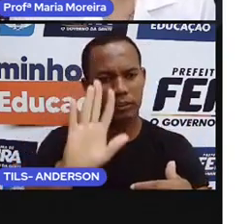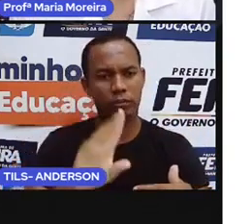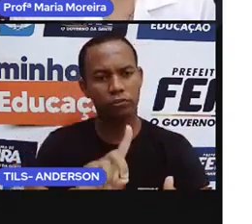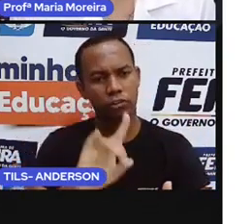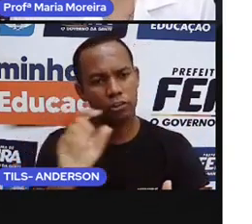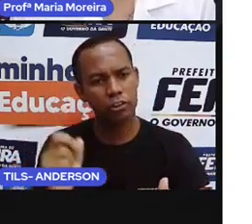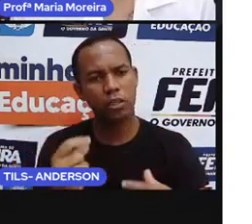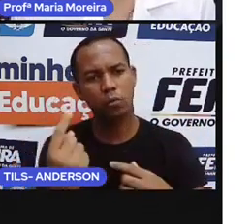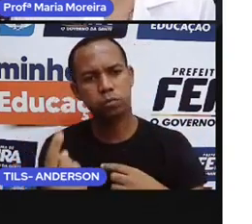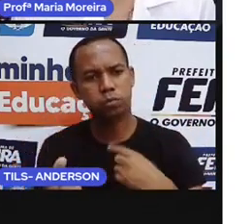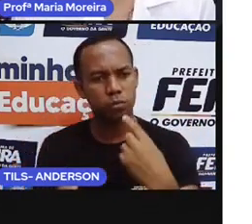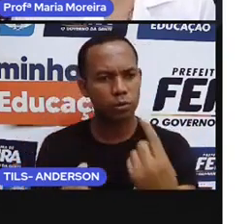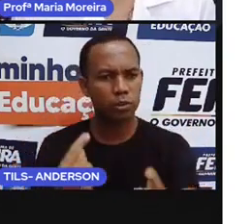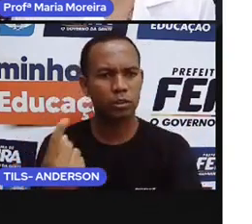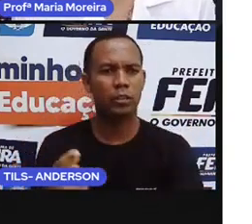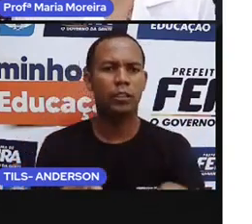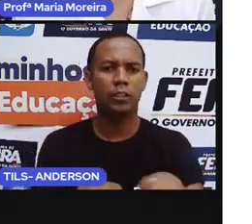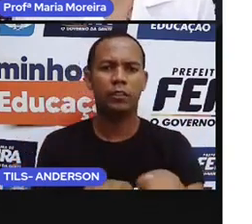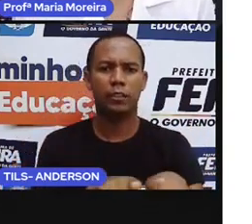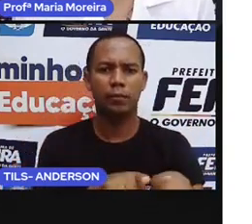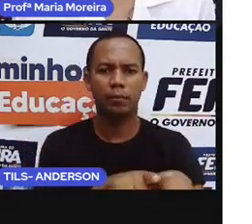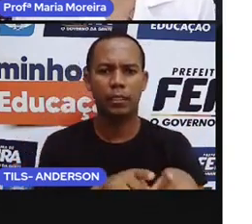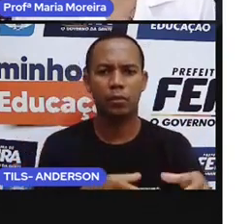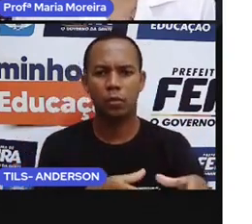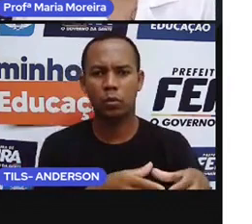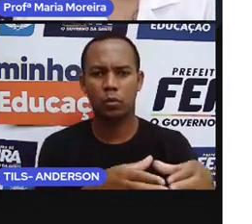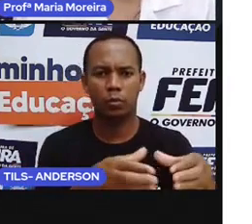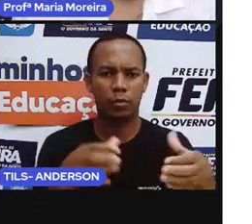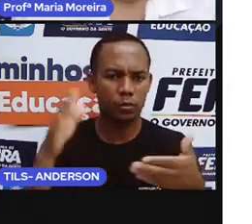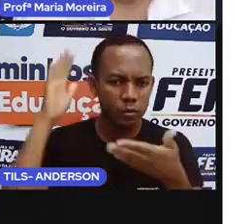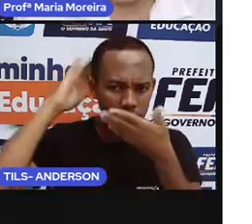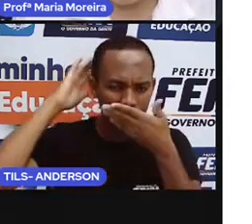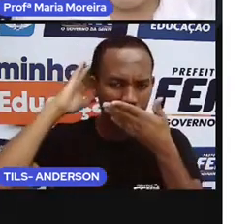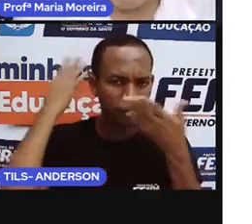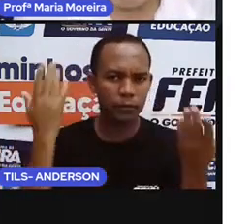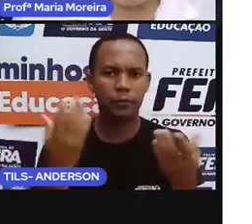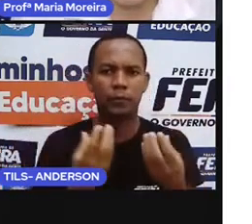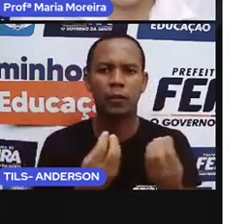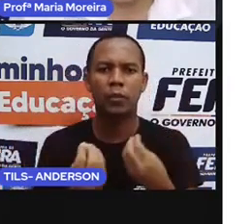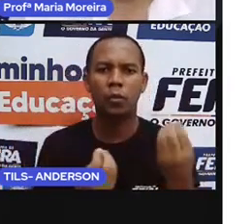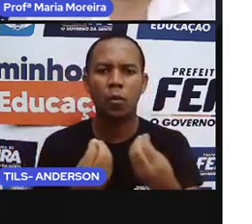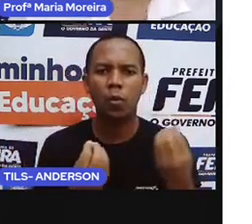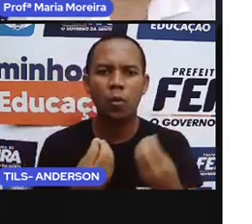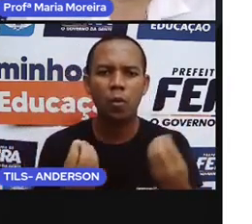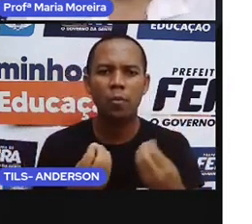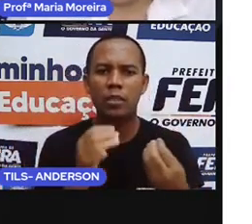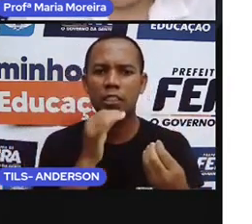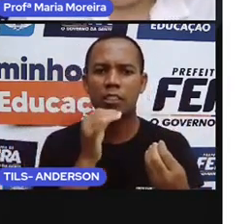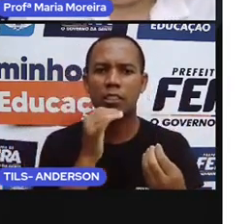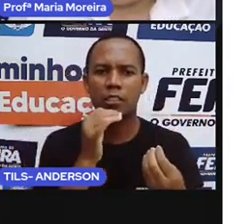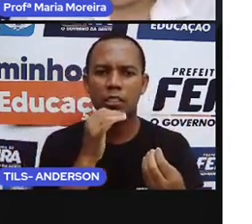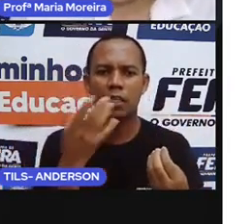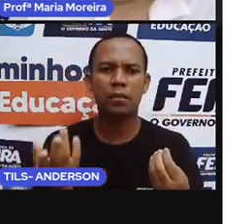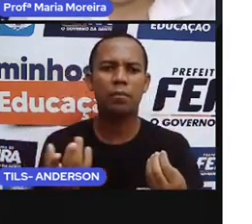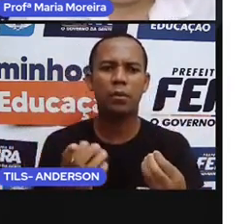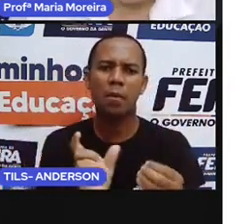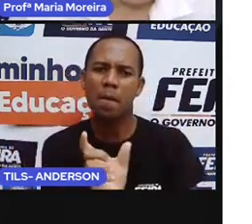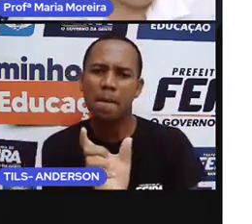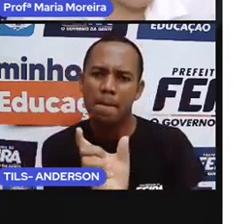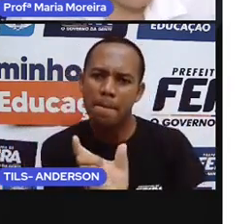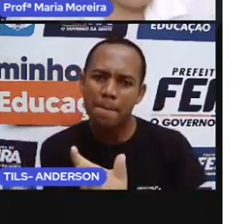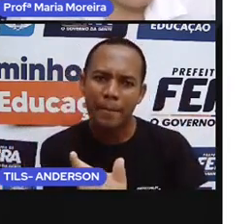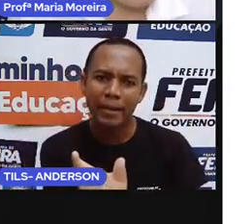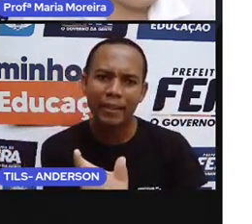de passagem, congraçamento entre as tribos. Certo? E o que seria congraçamento? Palavra difícil,